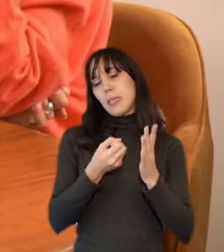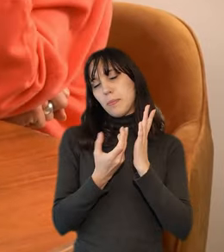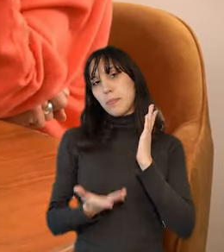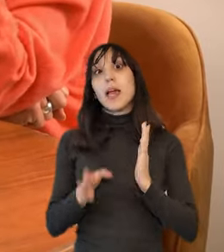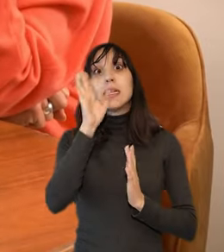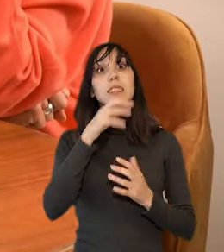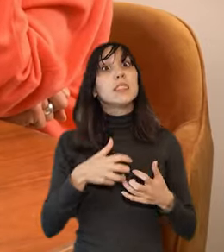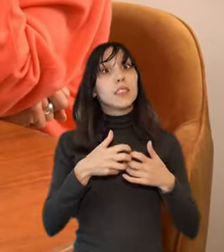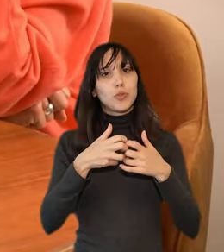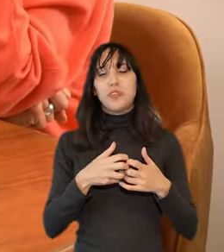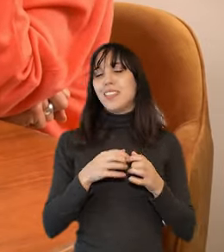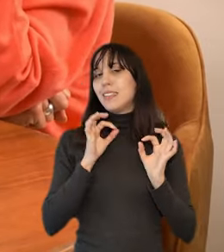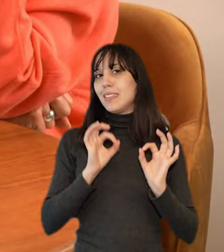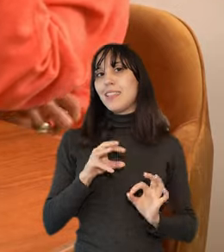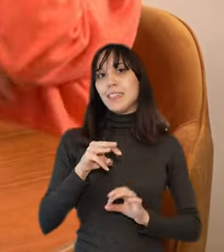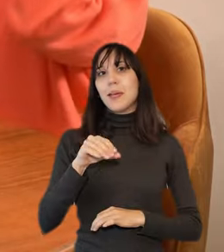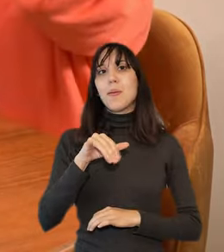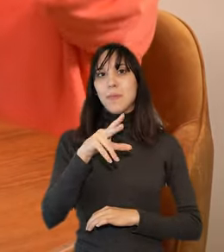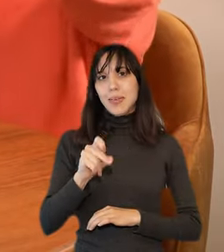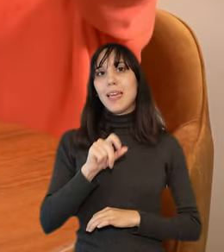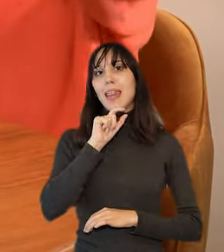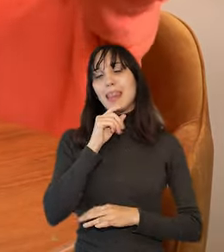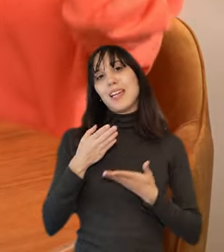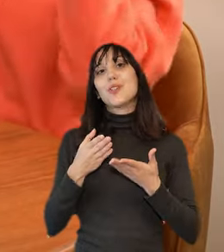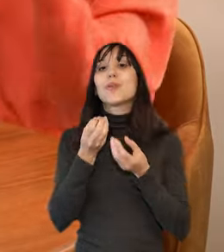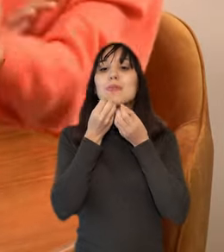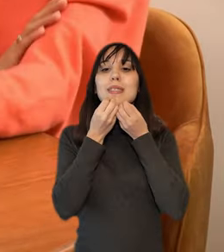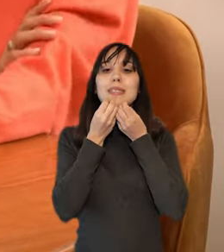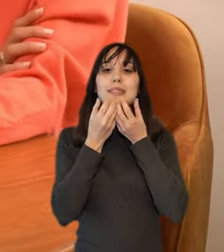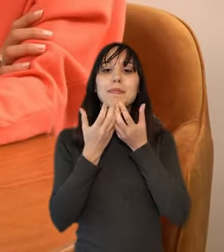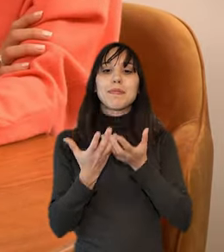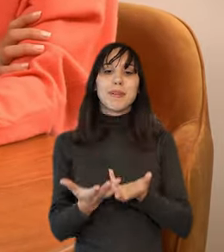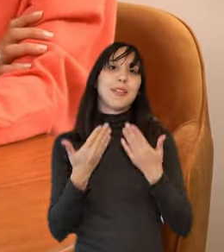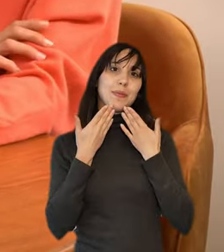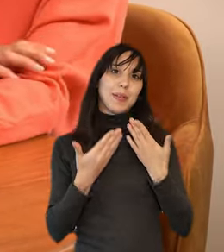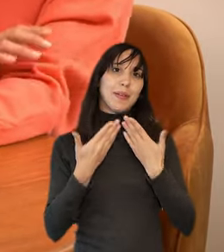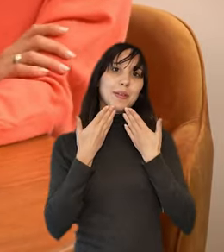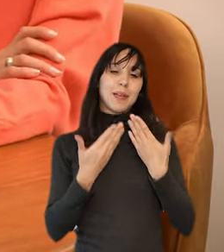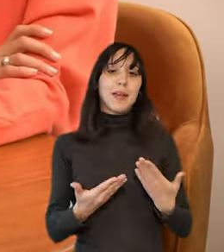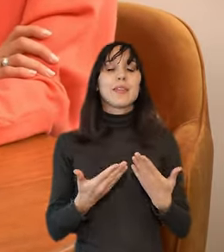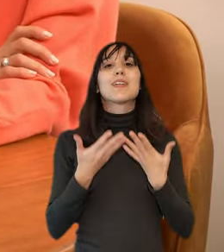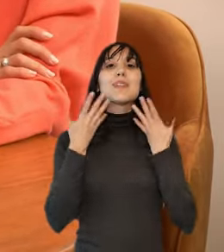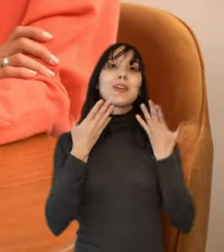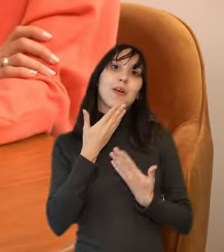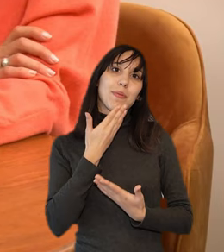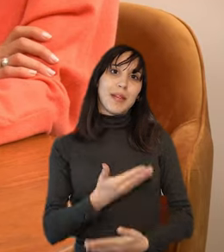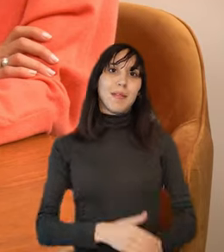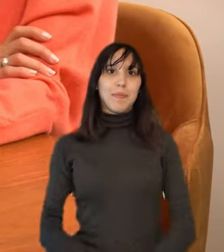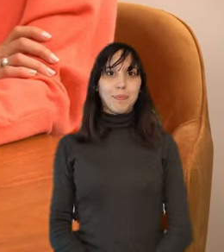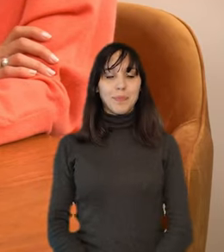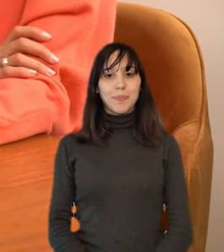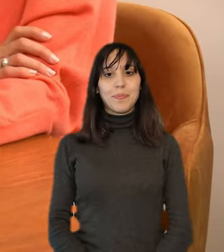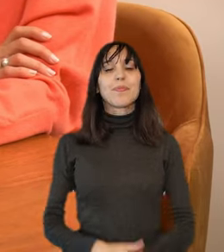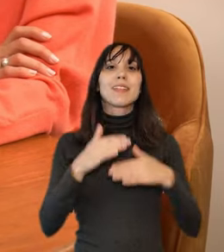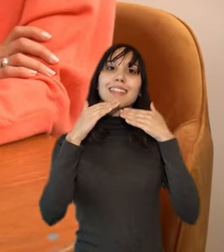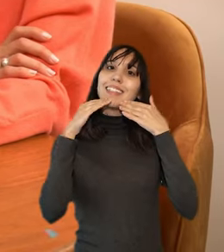qualquer DVA cerza tá também à disposição que é uma simpatia M Obrigada